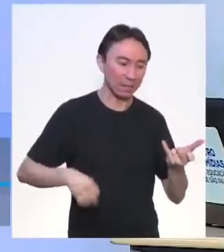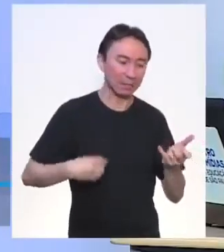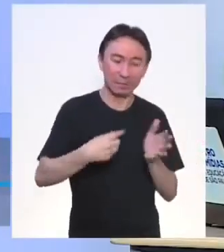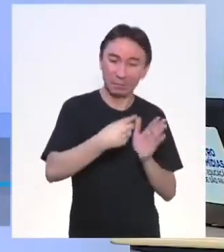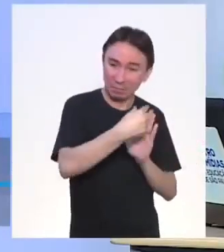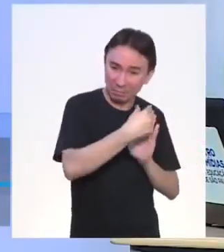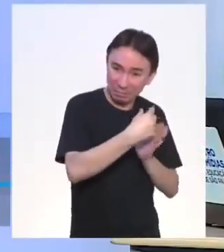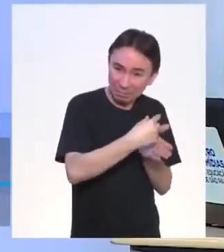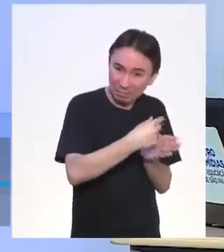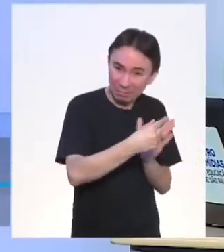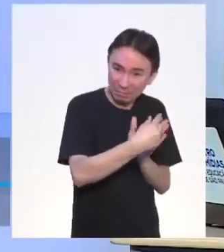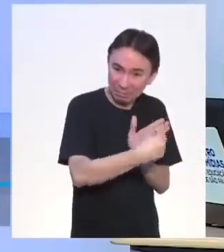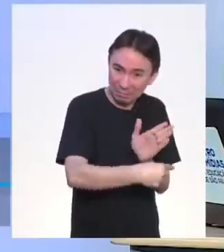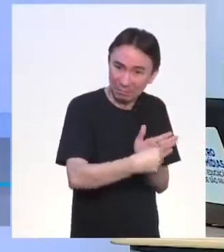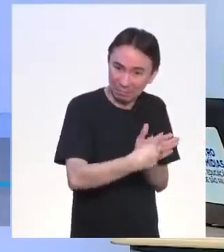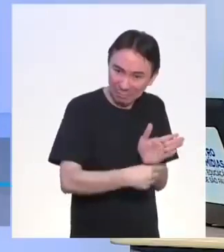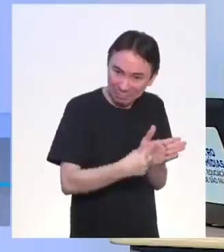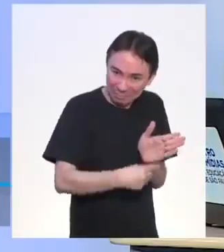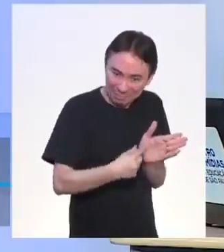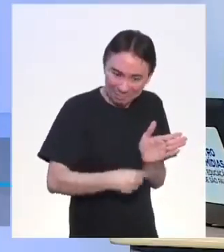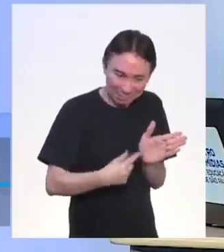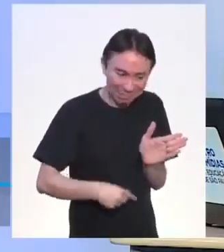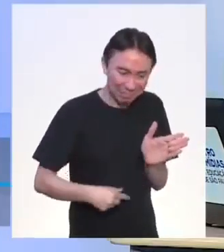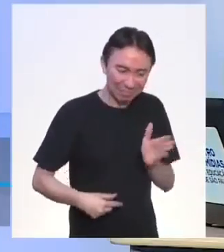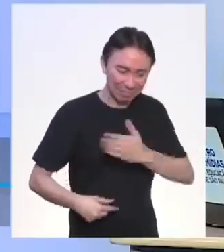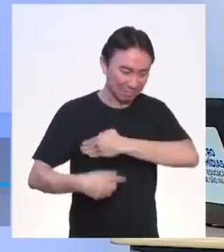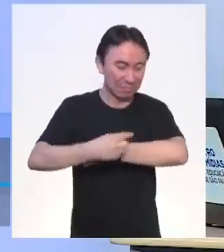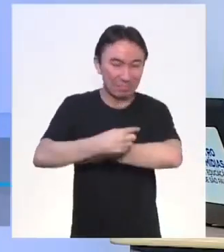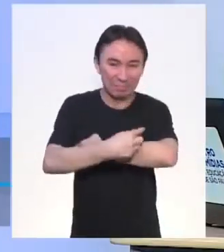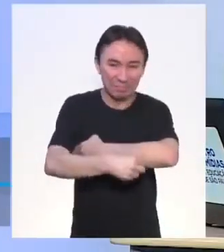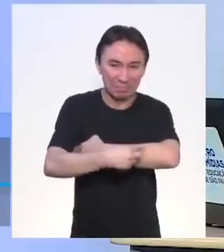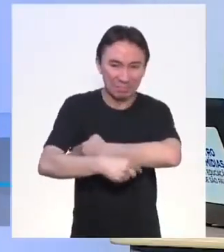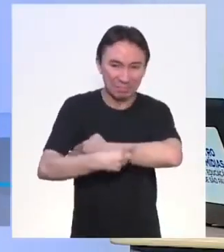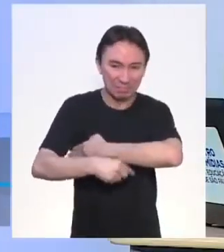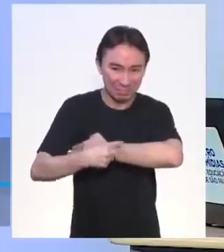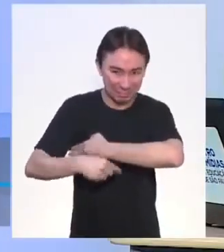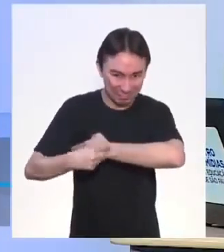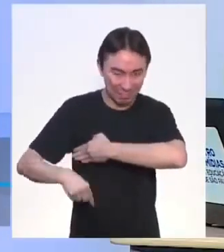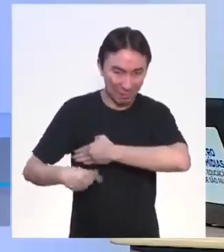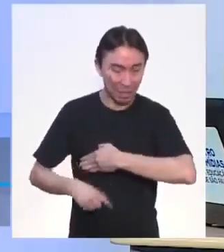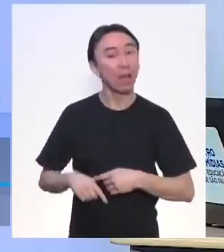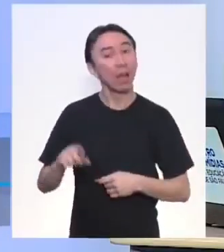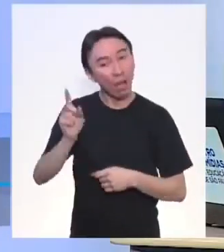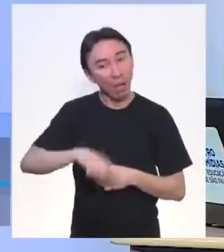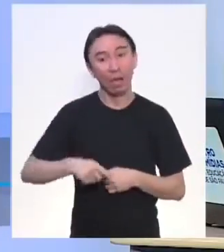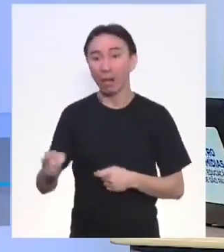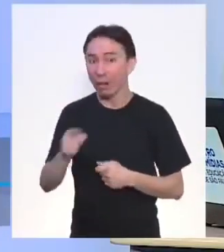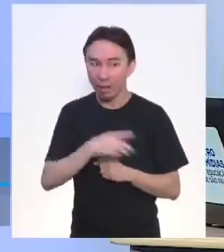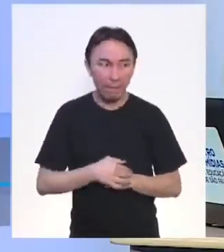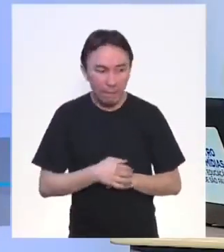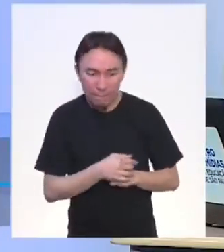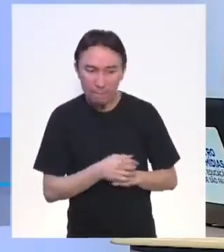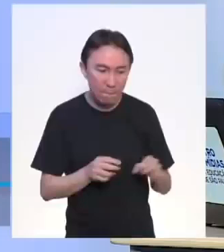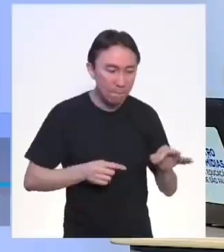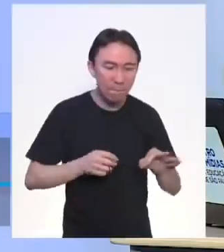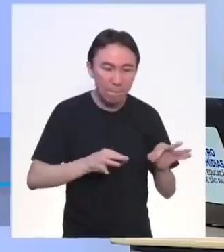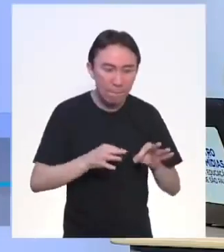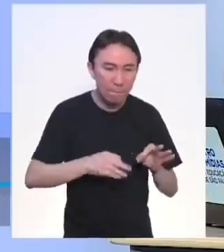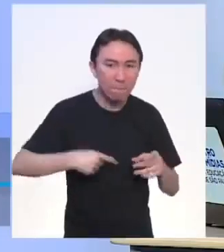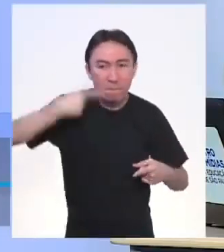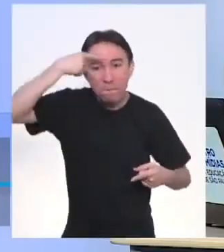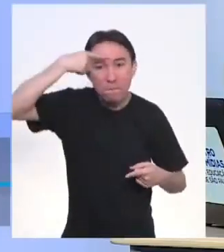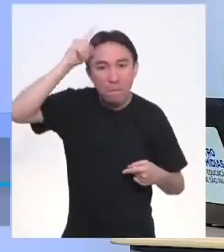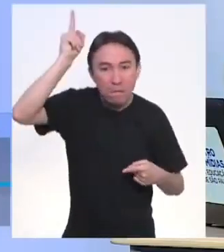gente chama de casa. Parece que foi ele que introduziu esses conhecimentos aí. Ele era um pouco obcecado pelo saber. Ele dizia